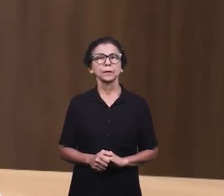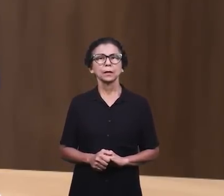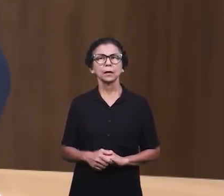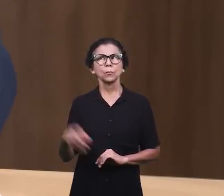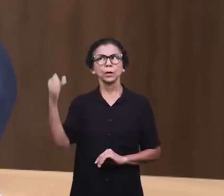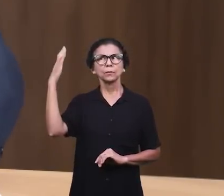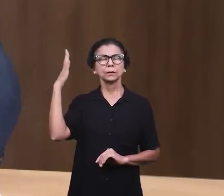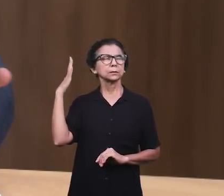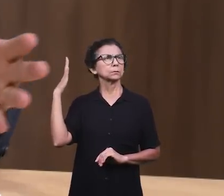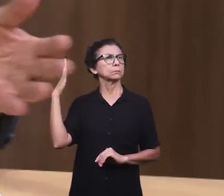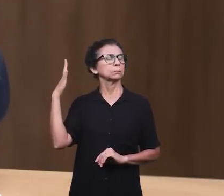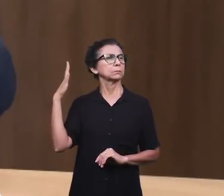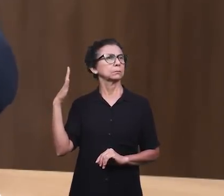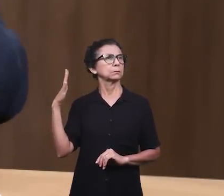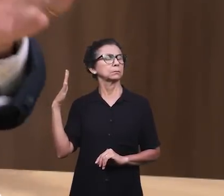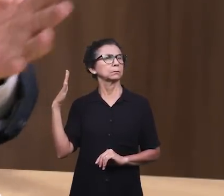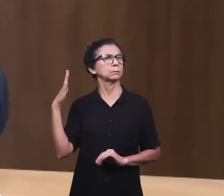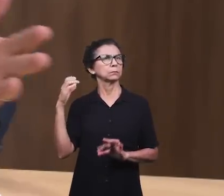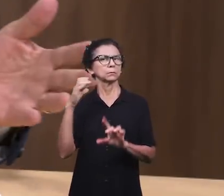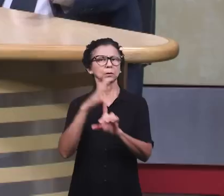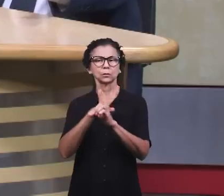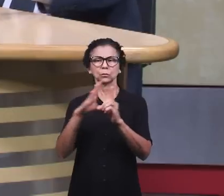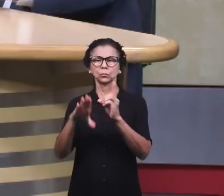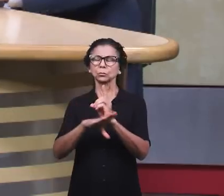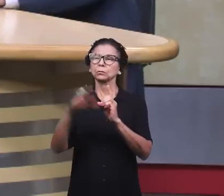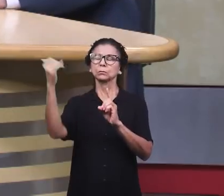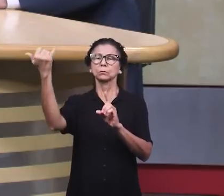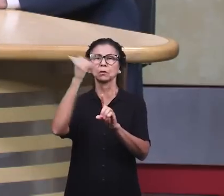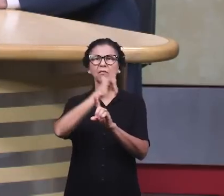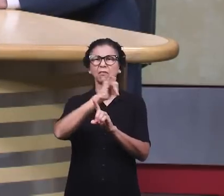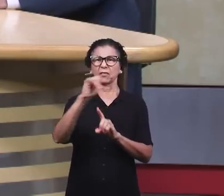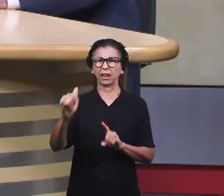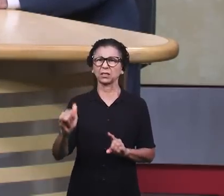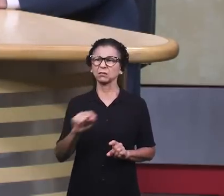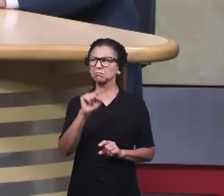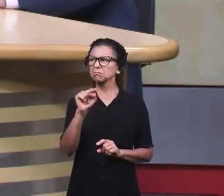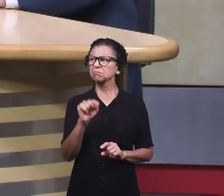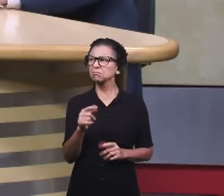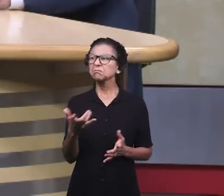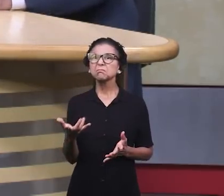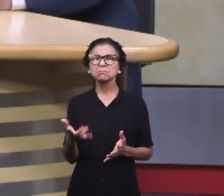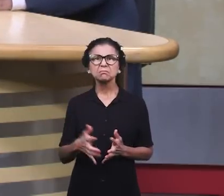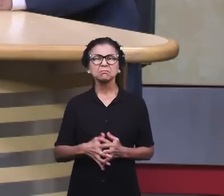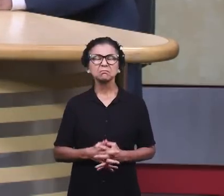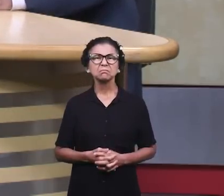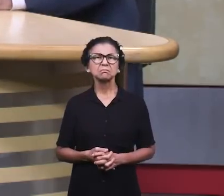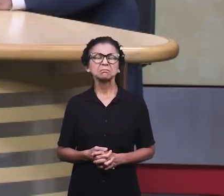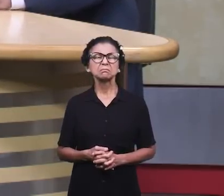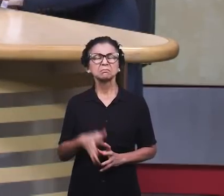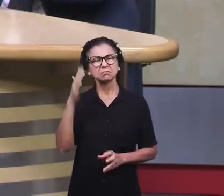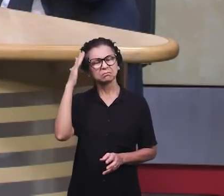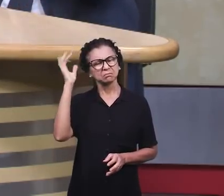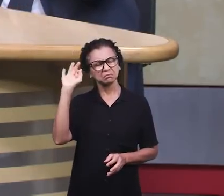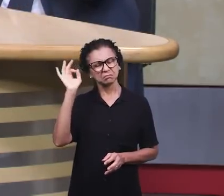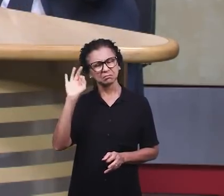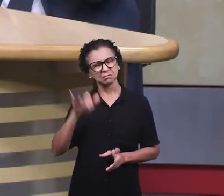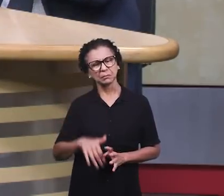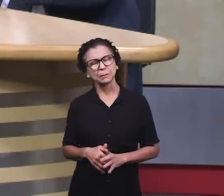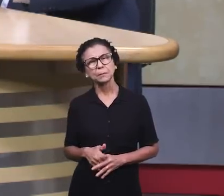profético. Aí nós ficamos sem saber o que era culto profético. Mas tudo bem, aí o Jesus estava conduzindo a reunião e